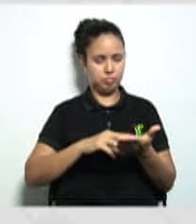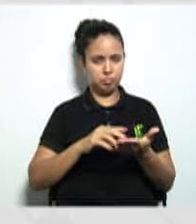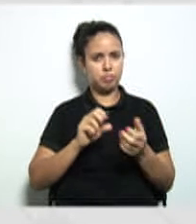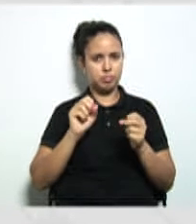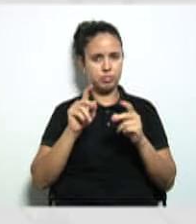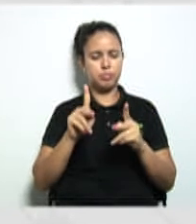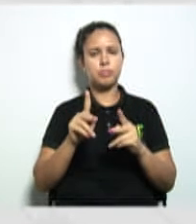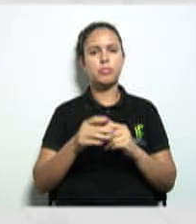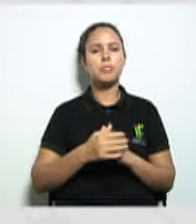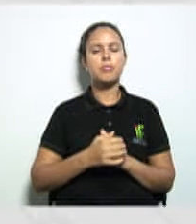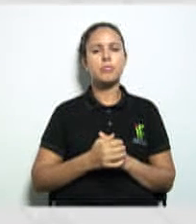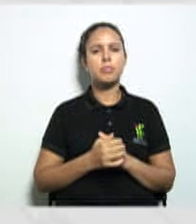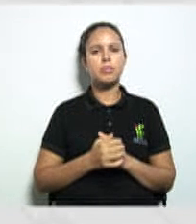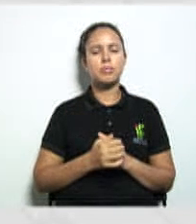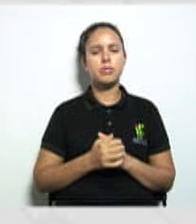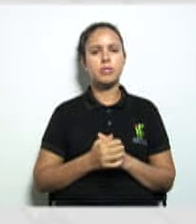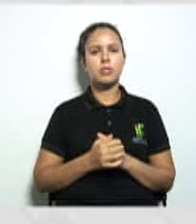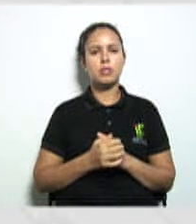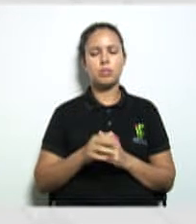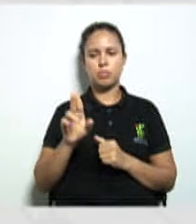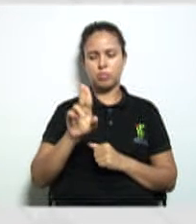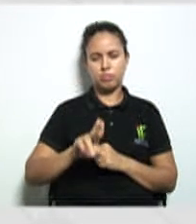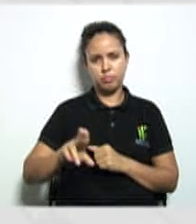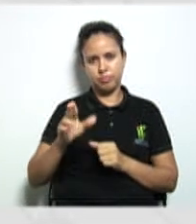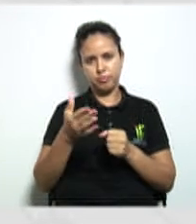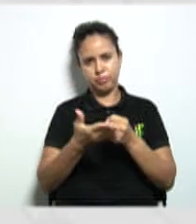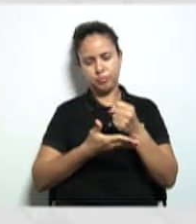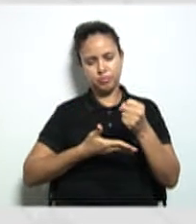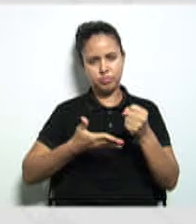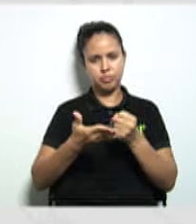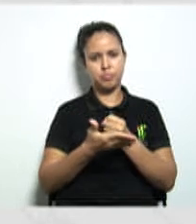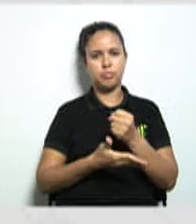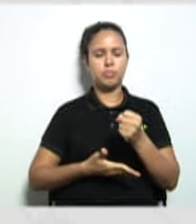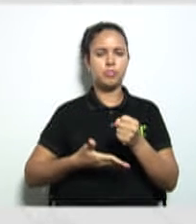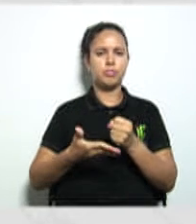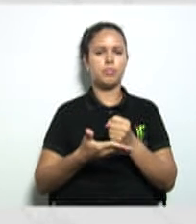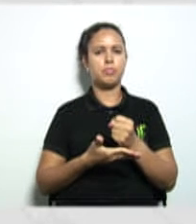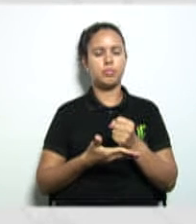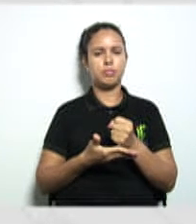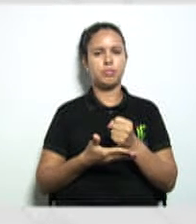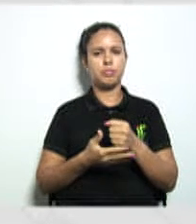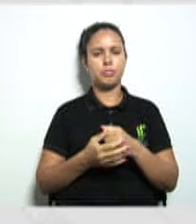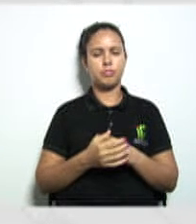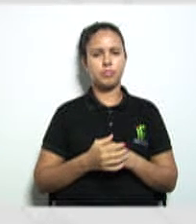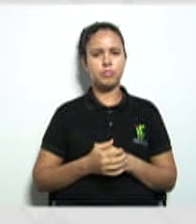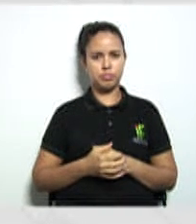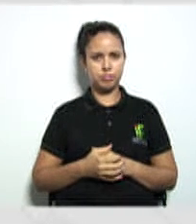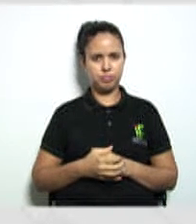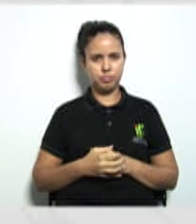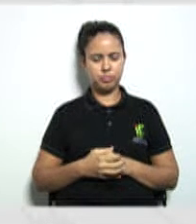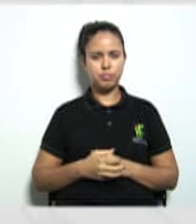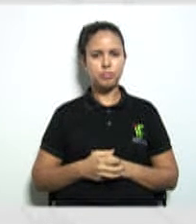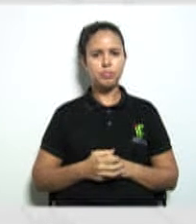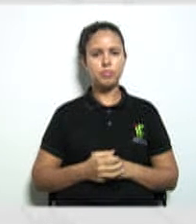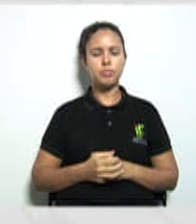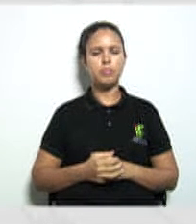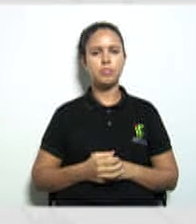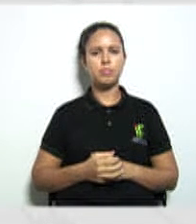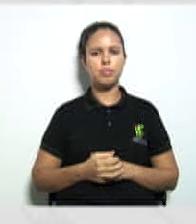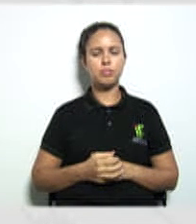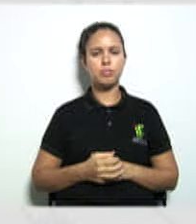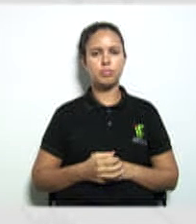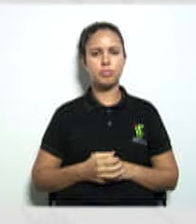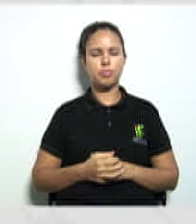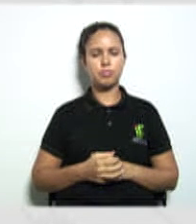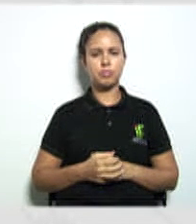só. A aplicação deste princípio, deixa eu só confirmar aqui, tá? A